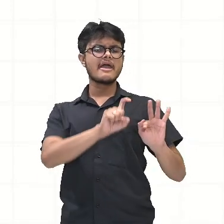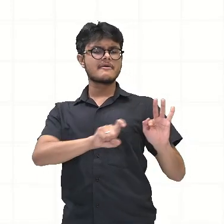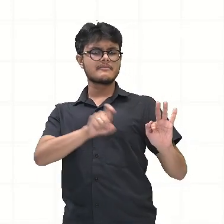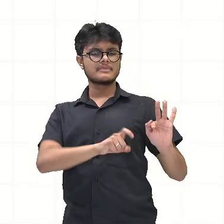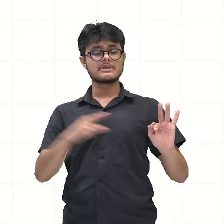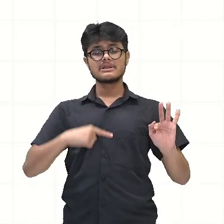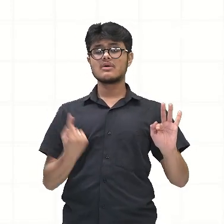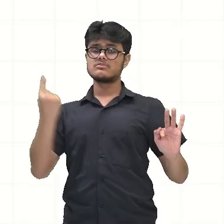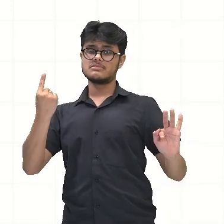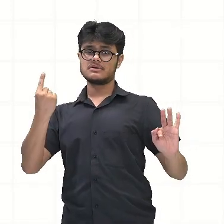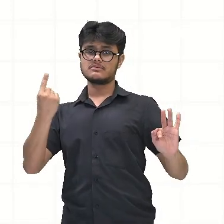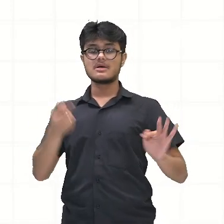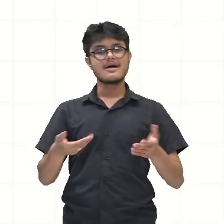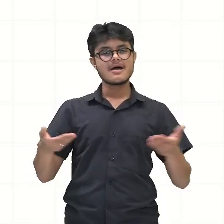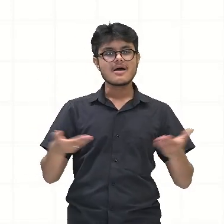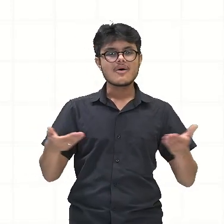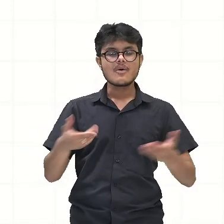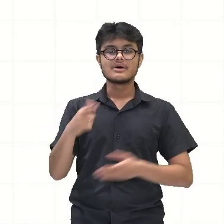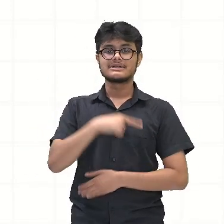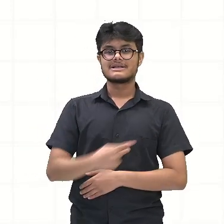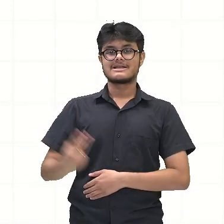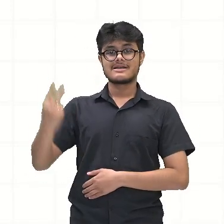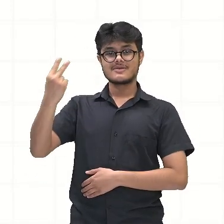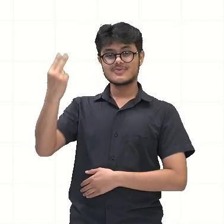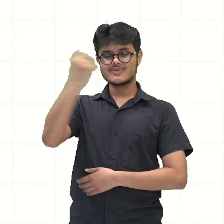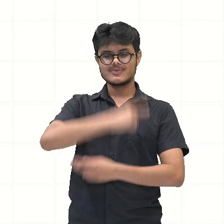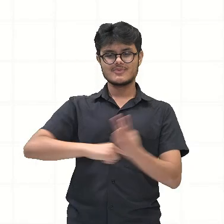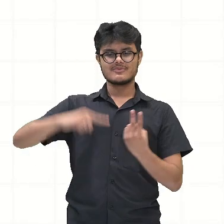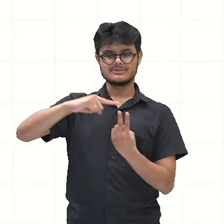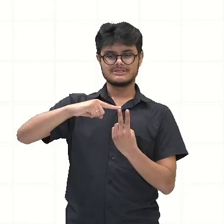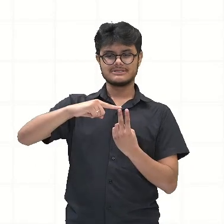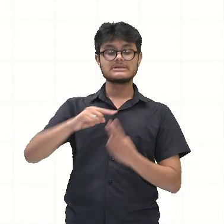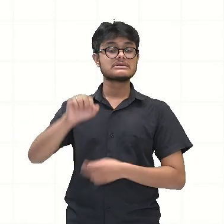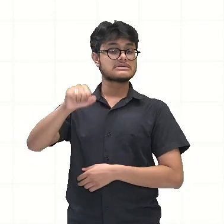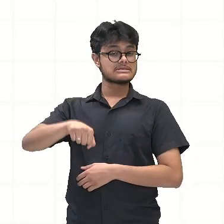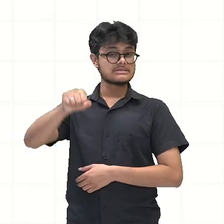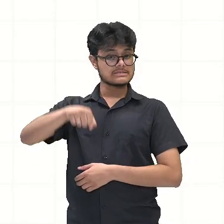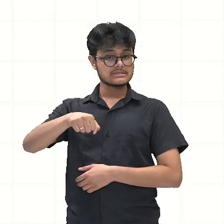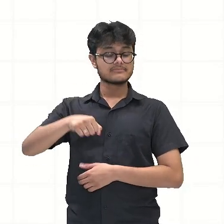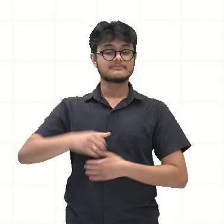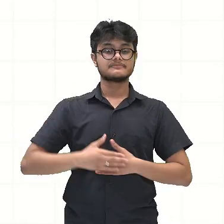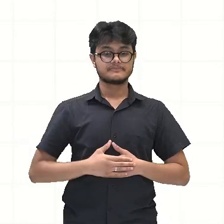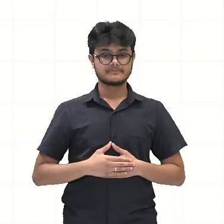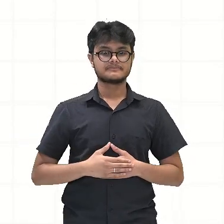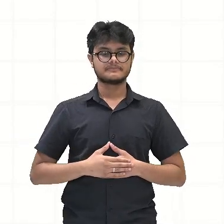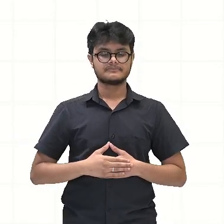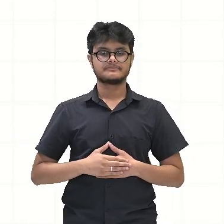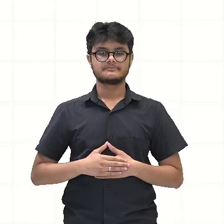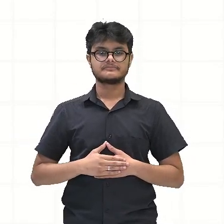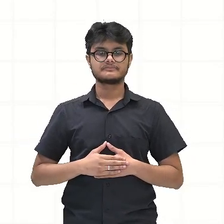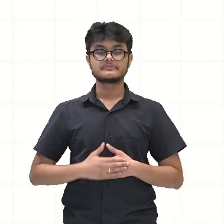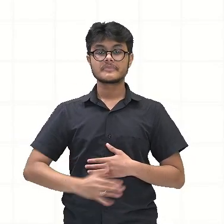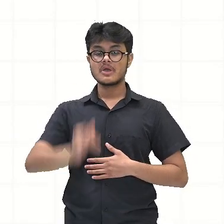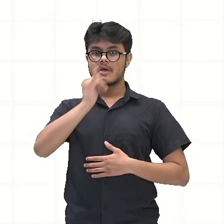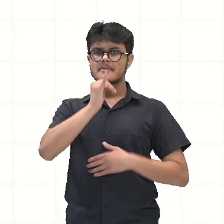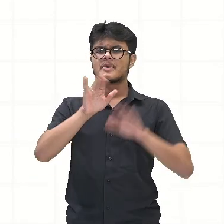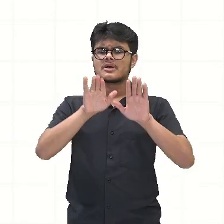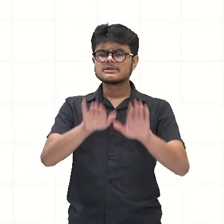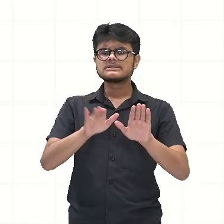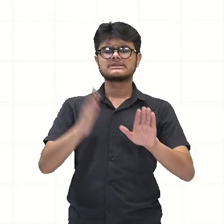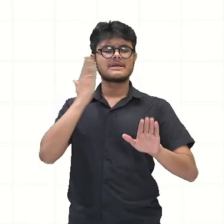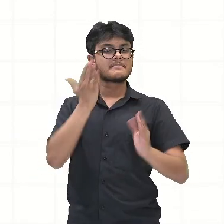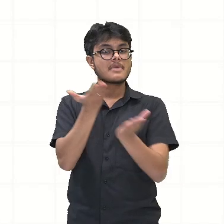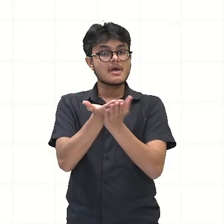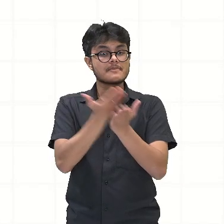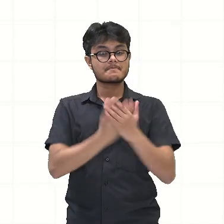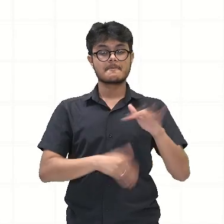uma raiz. Agora, aqui nós vamos ter duas raízes, tudo bem? Então, as raízes de uma função